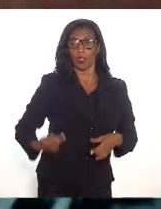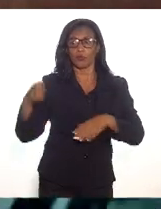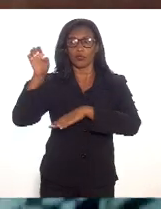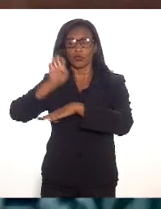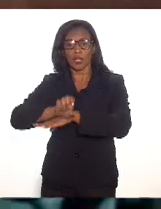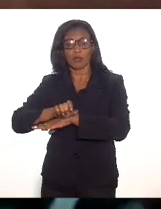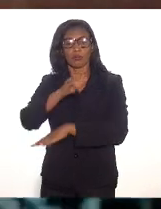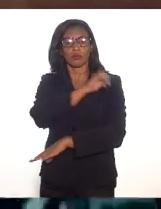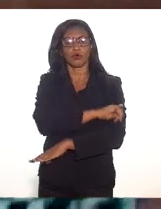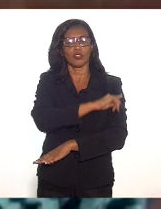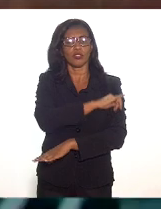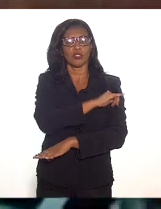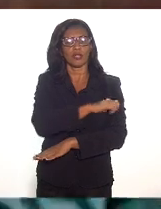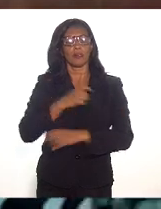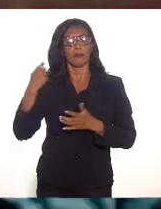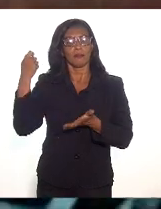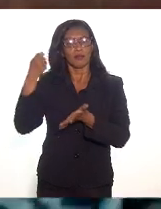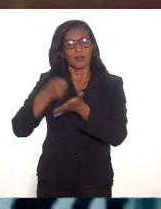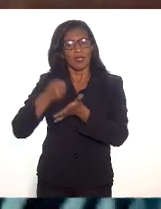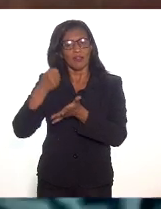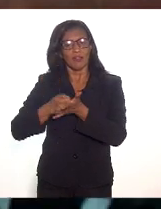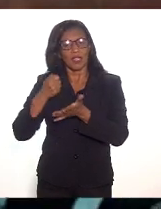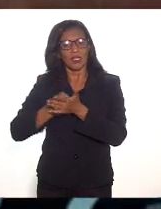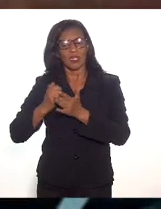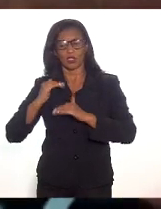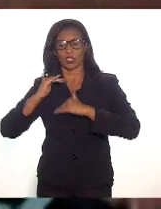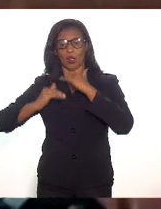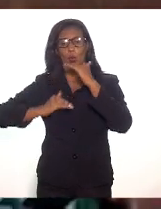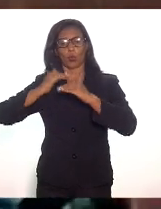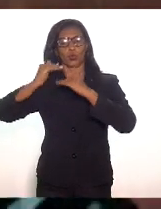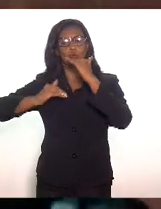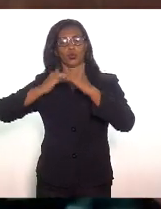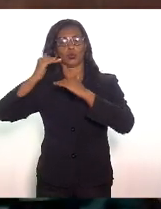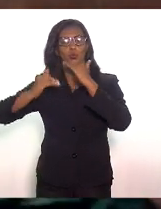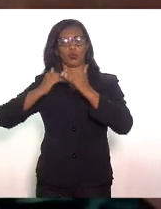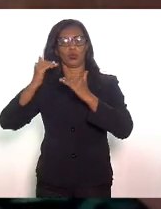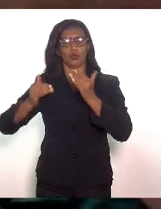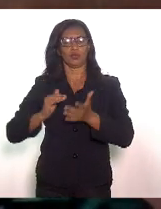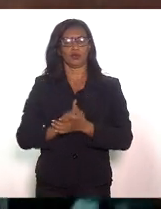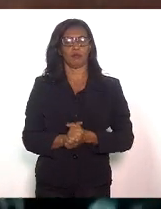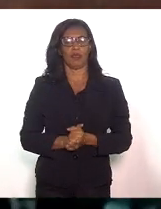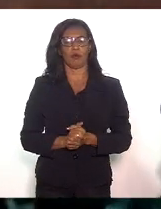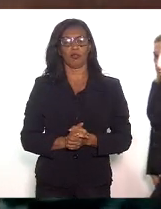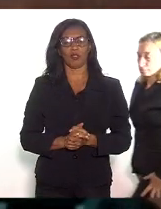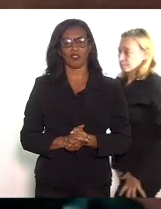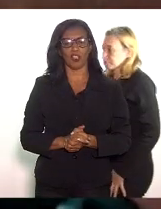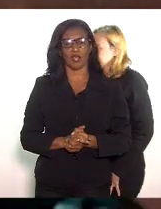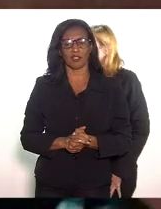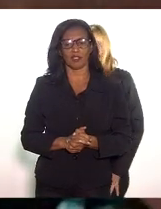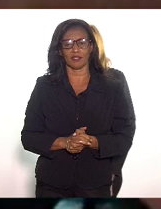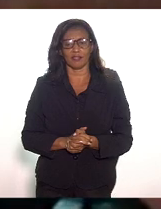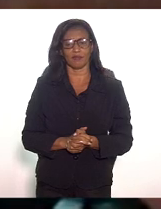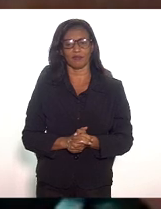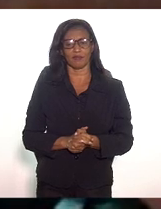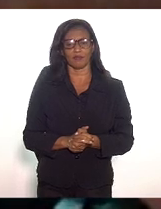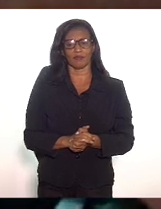estado do Rio de Janeiro deveria estar construindo em diálogo com a União. Era isso.